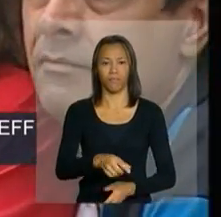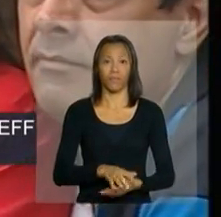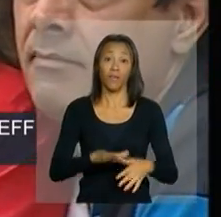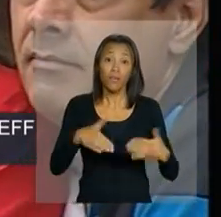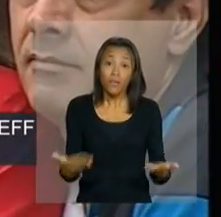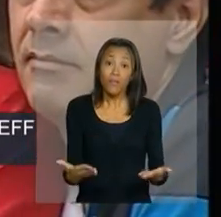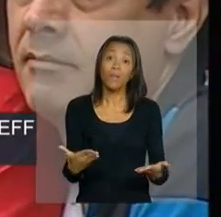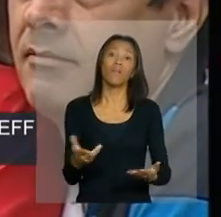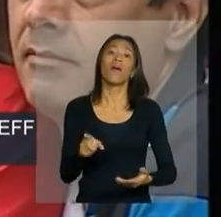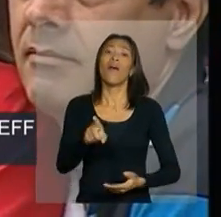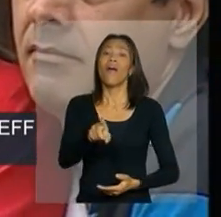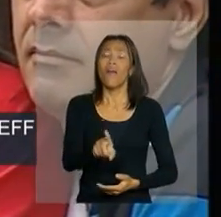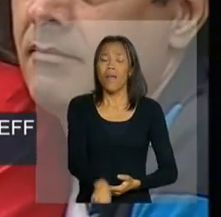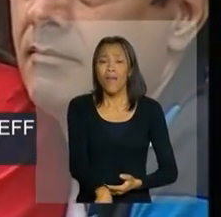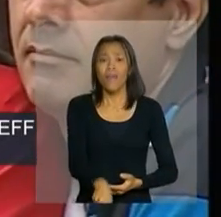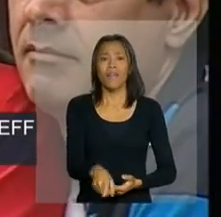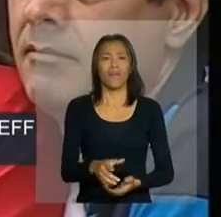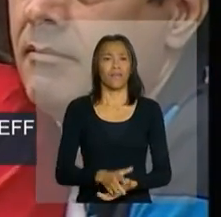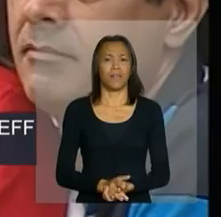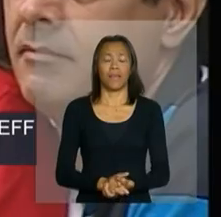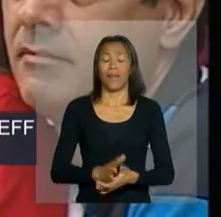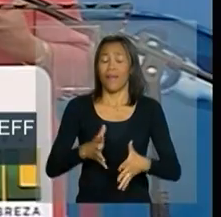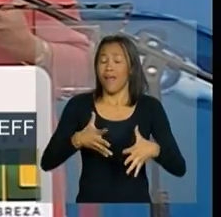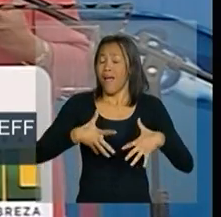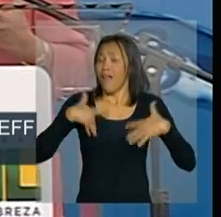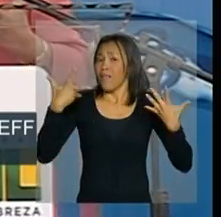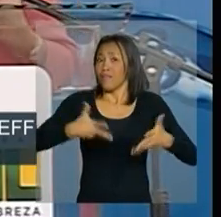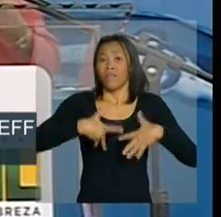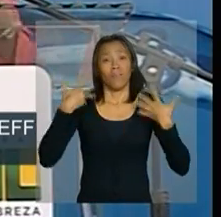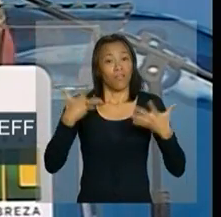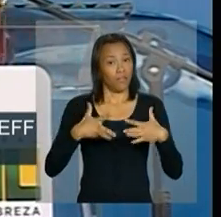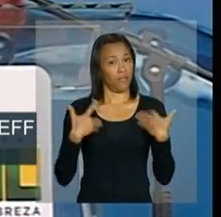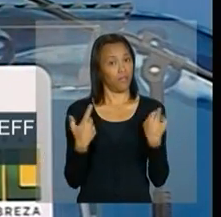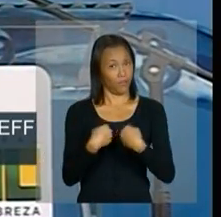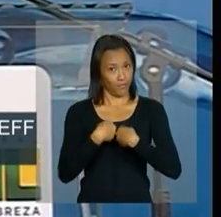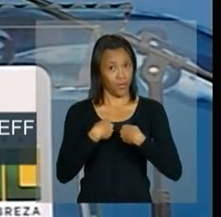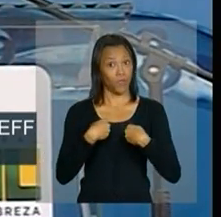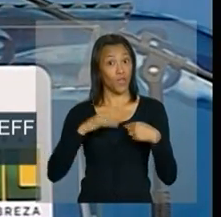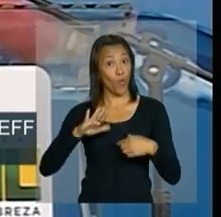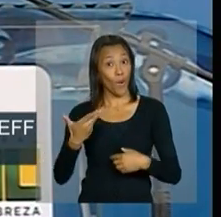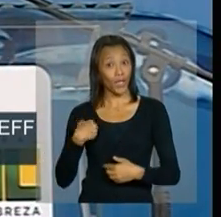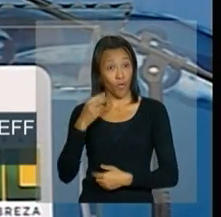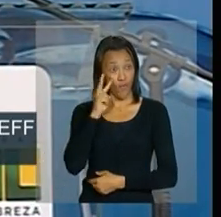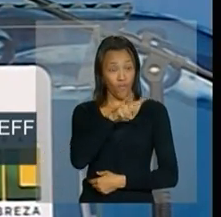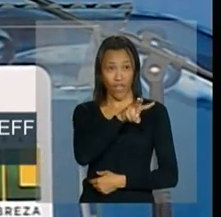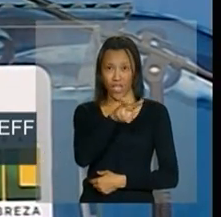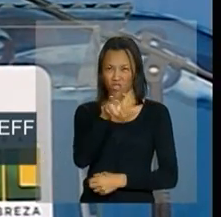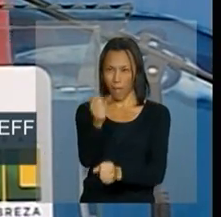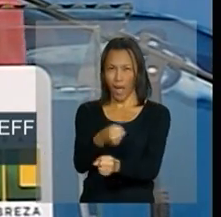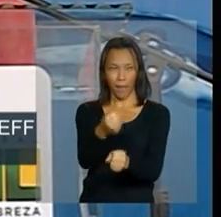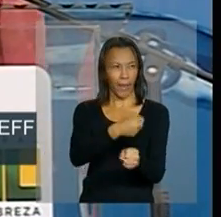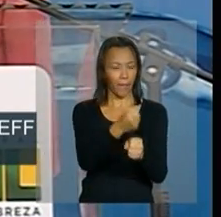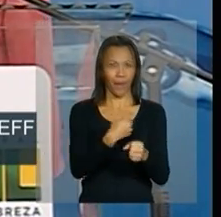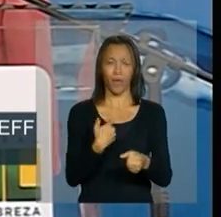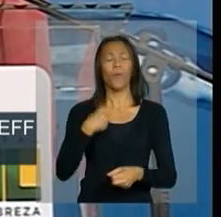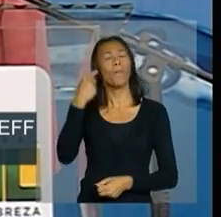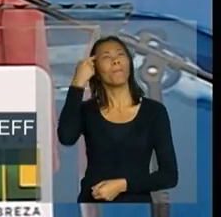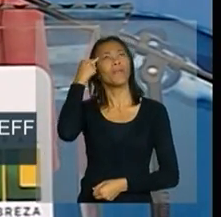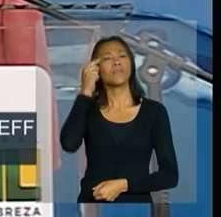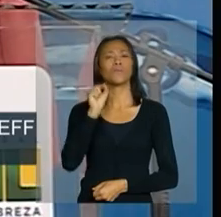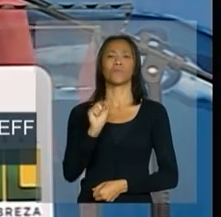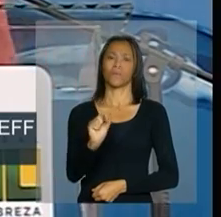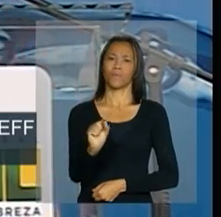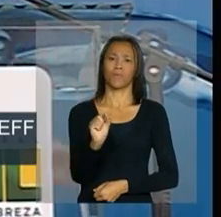Então, é um grande, mas é muita alegria para mim. E quando eu vejo essa obra, eu penso